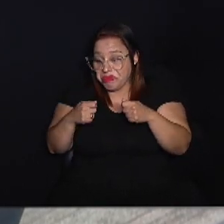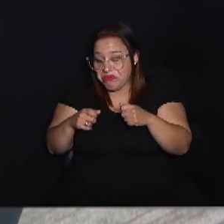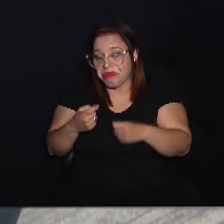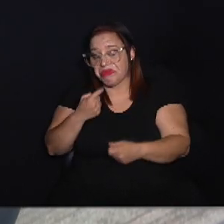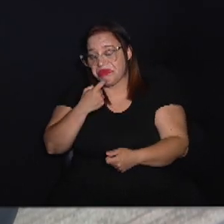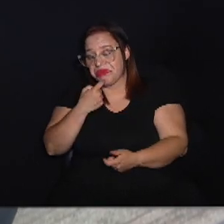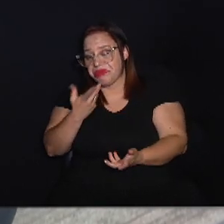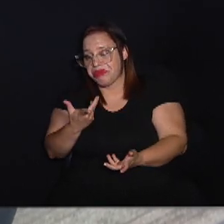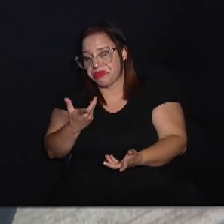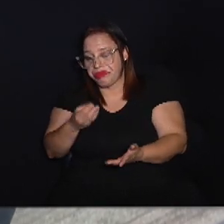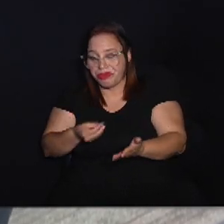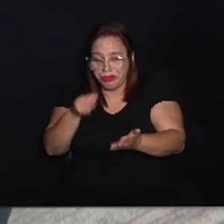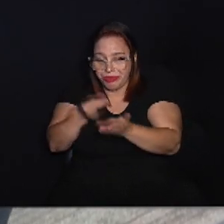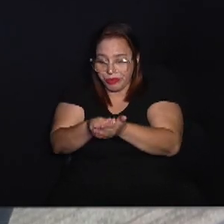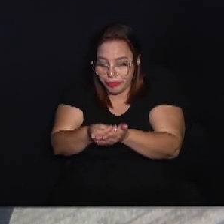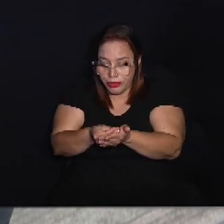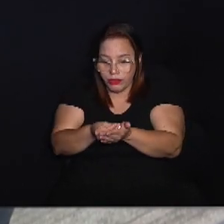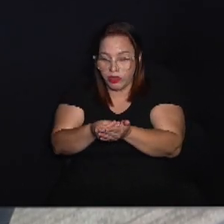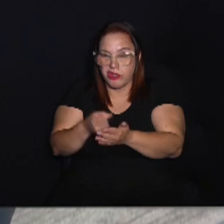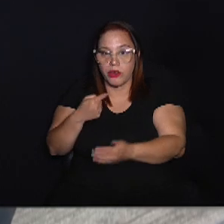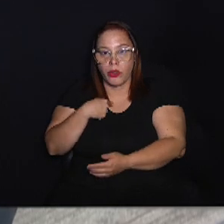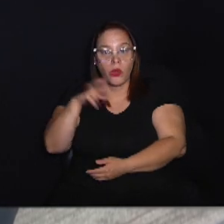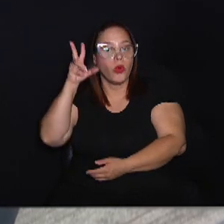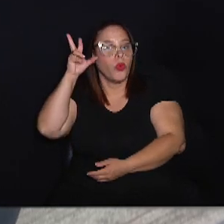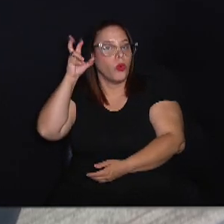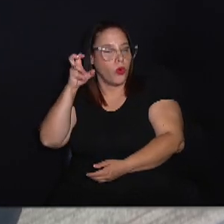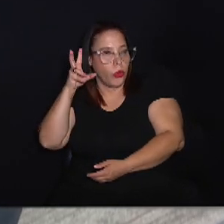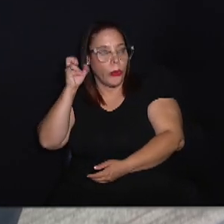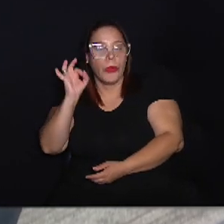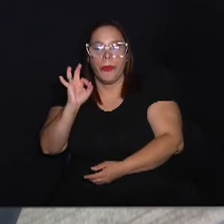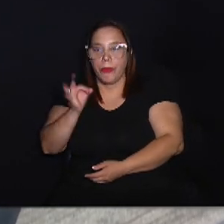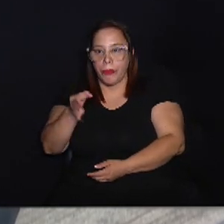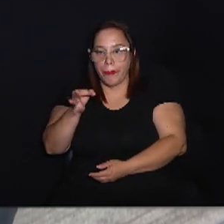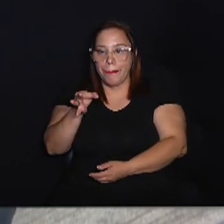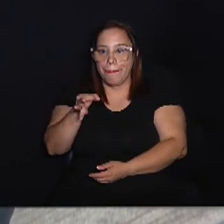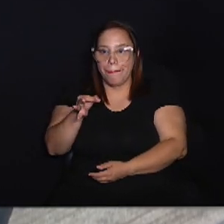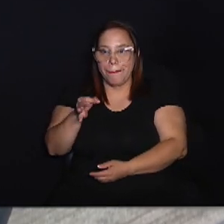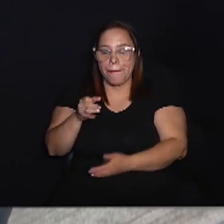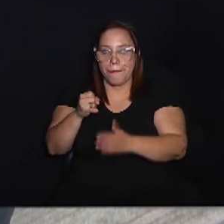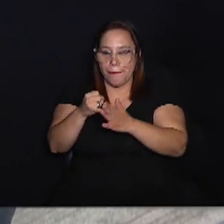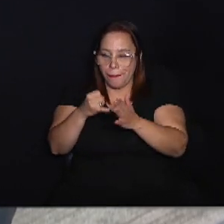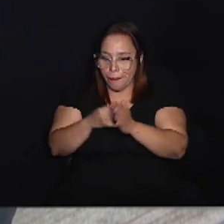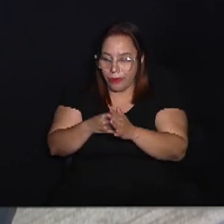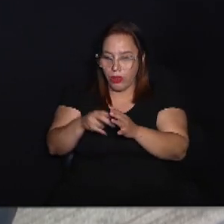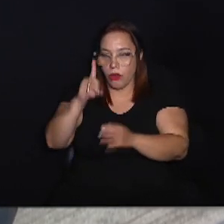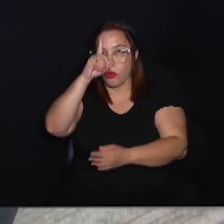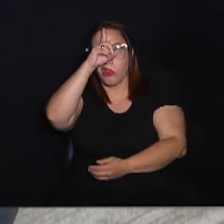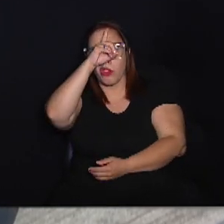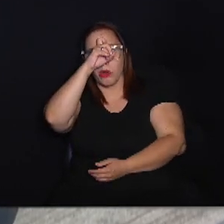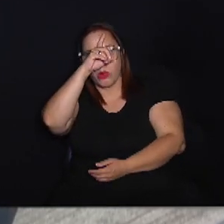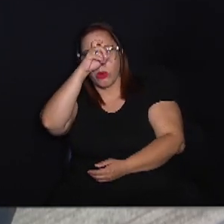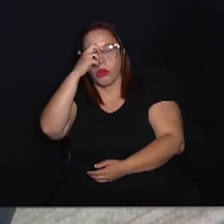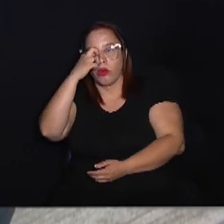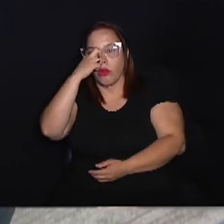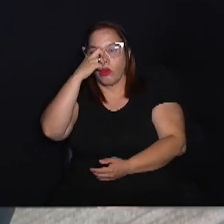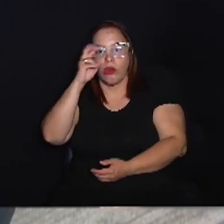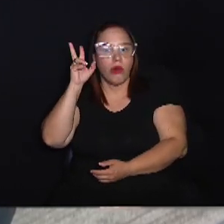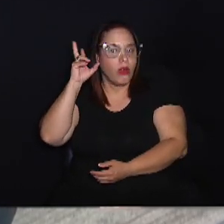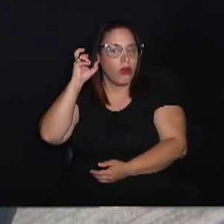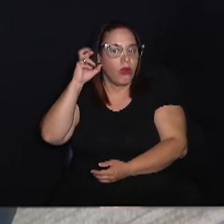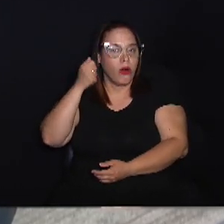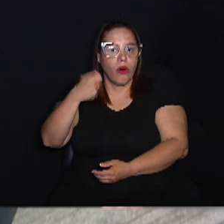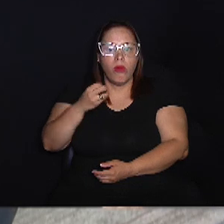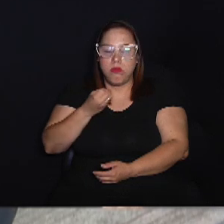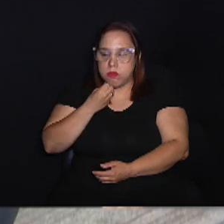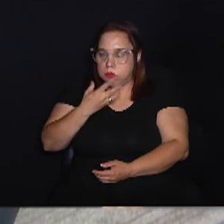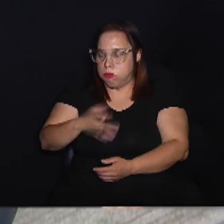Campinas, para nós colocarmos. Eu mesmo já estou ouvindo as entidades, já estou ouvindo os hospitais, estou ouvindo aquilo que é